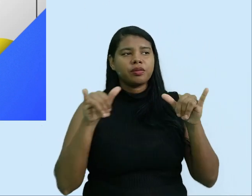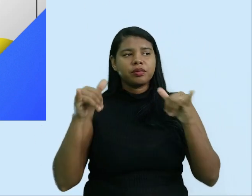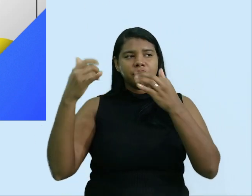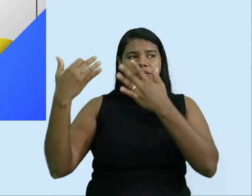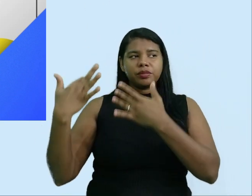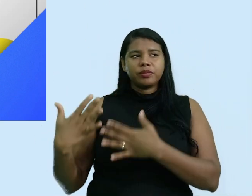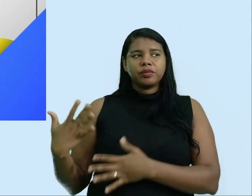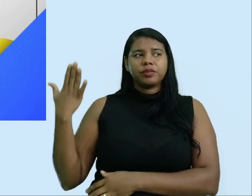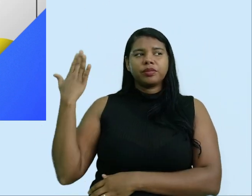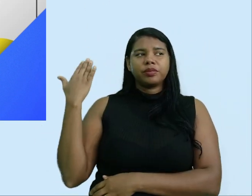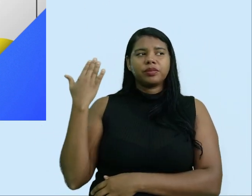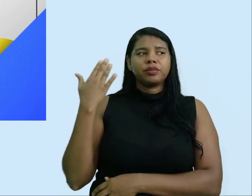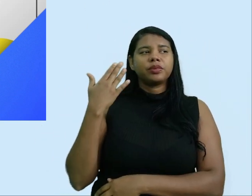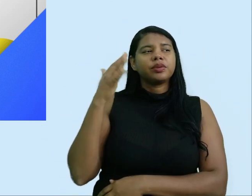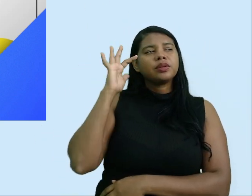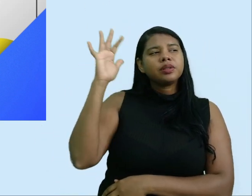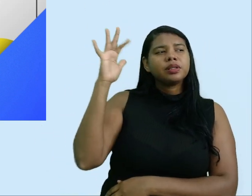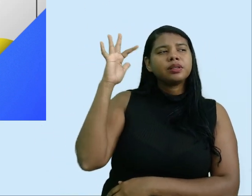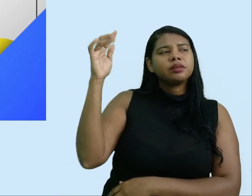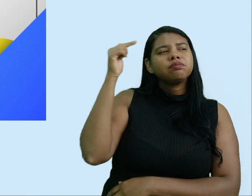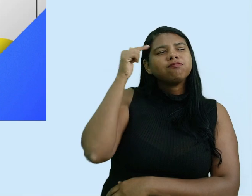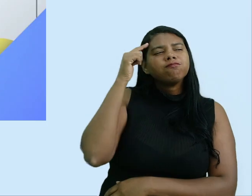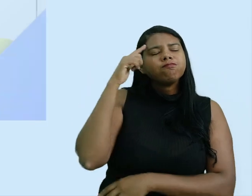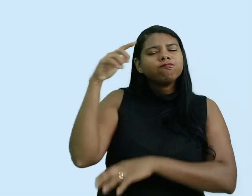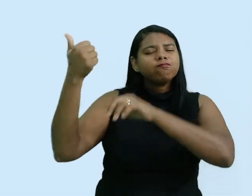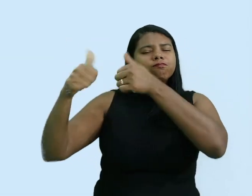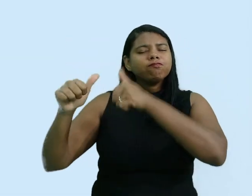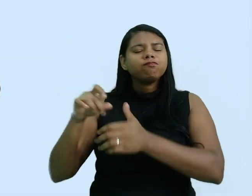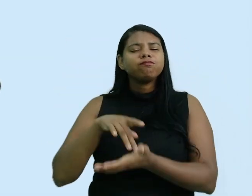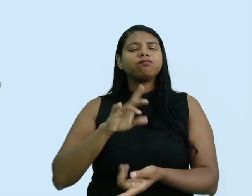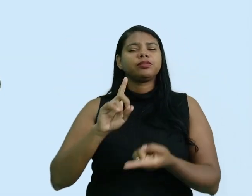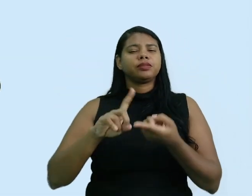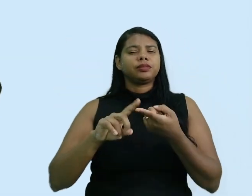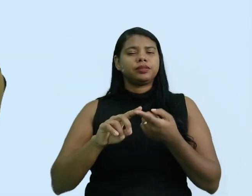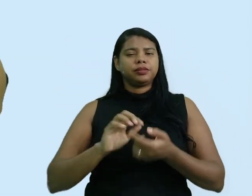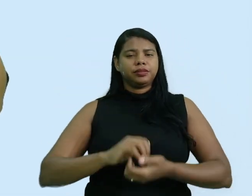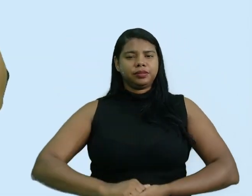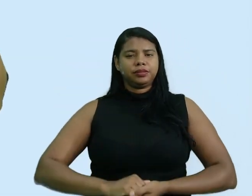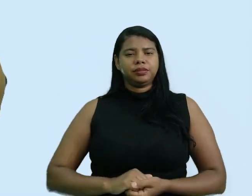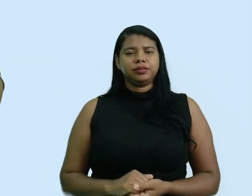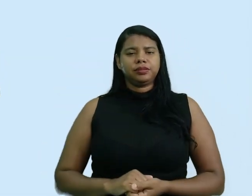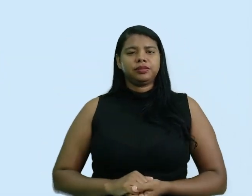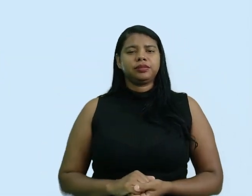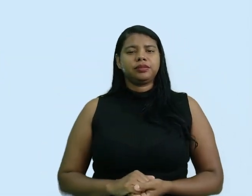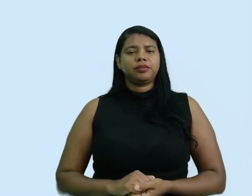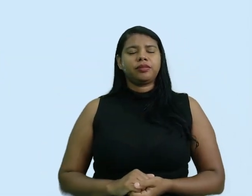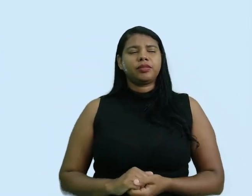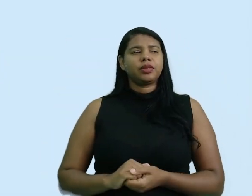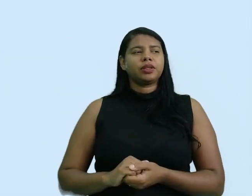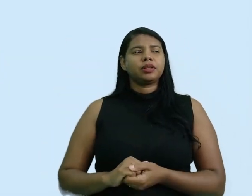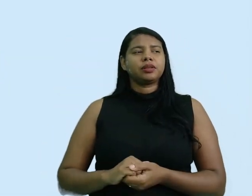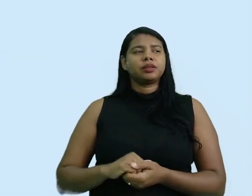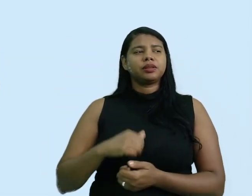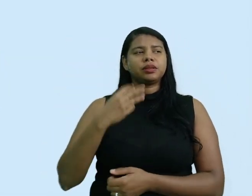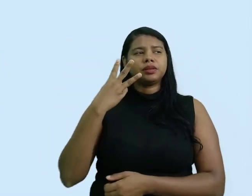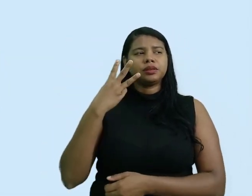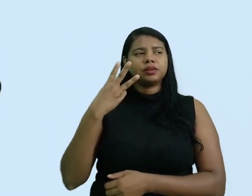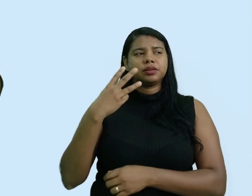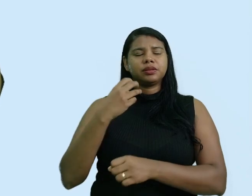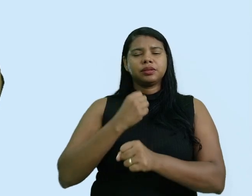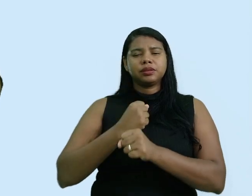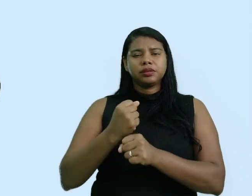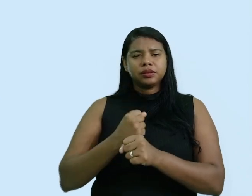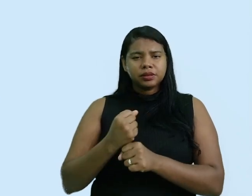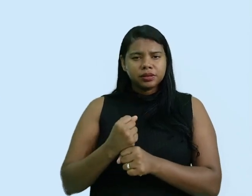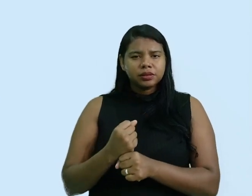atrás. A gente agora vai refletir um pouco, tá? Sobre essa questão, né, da revisão a cada 3 anos. Além da